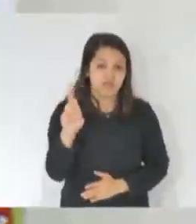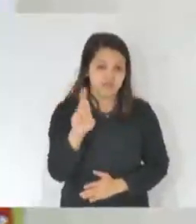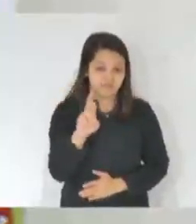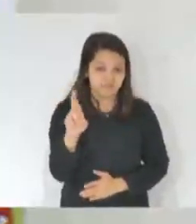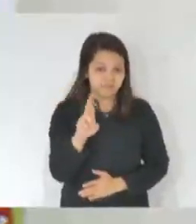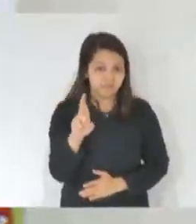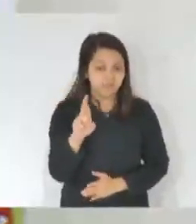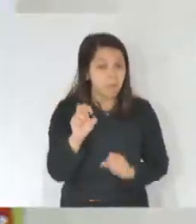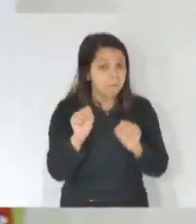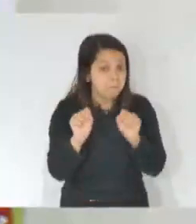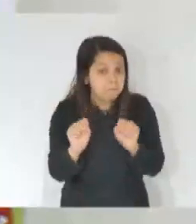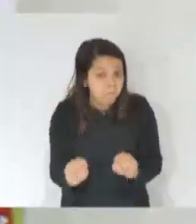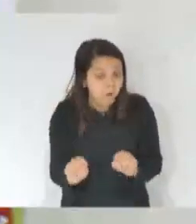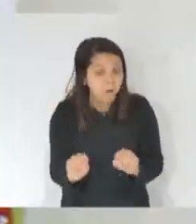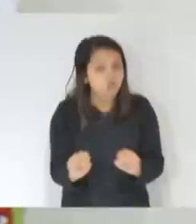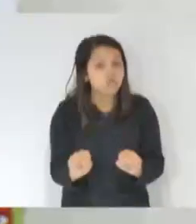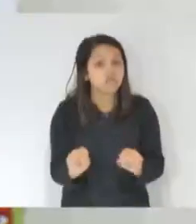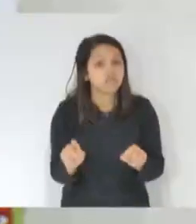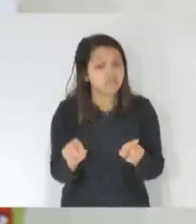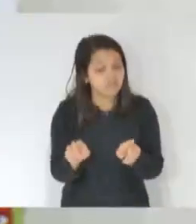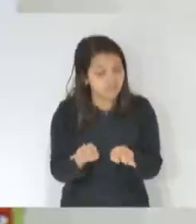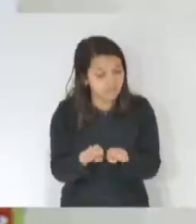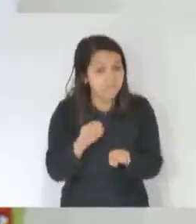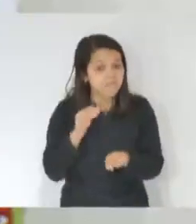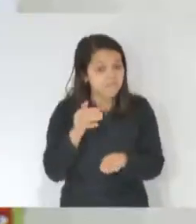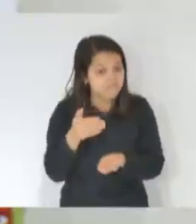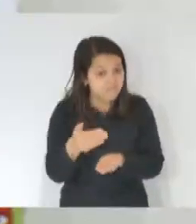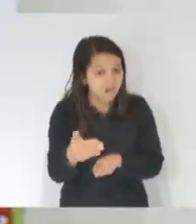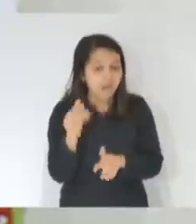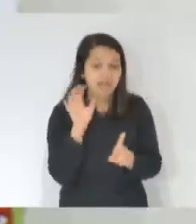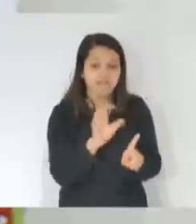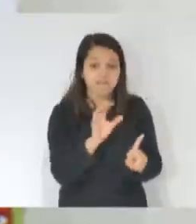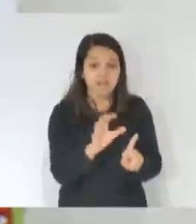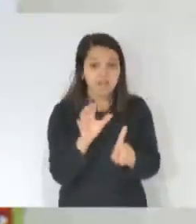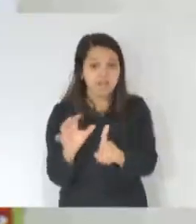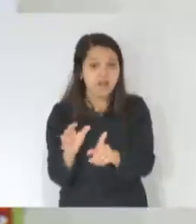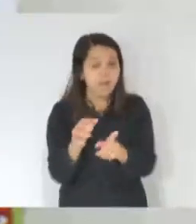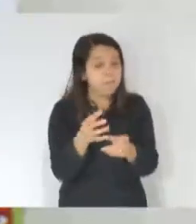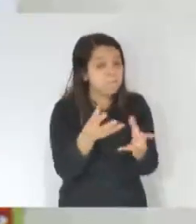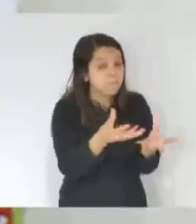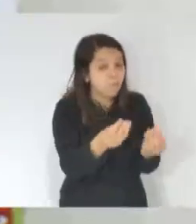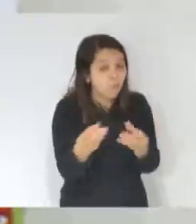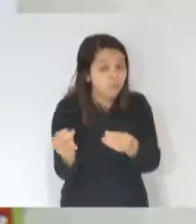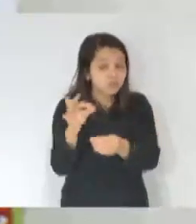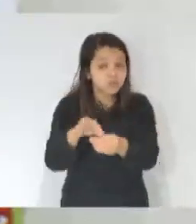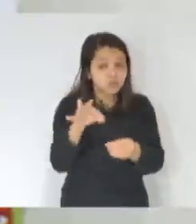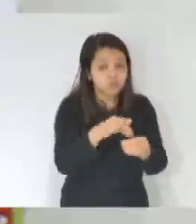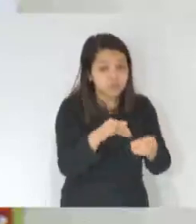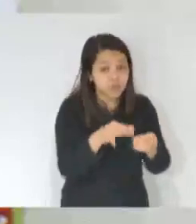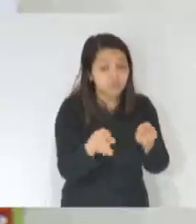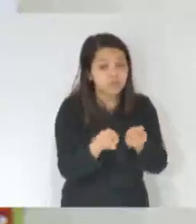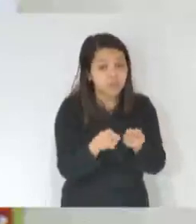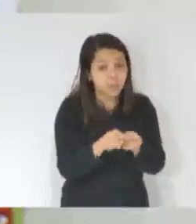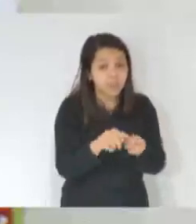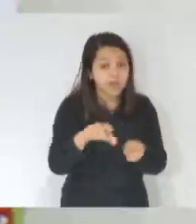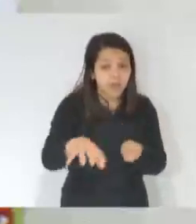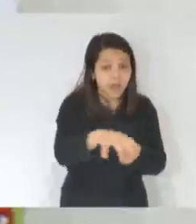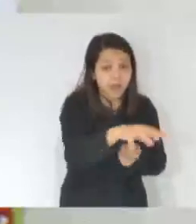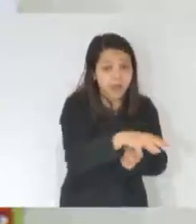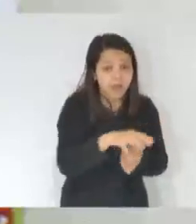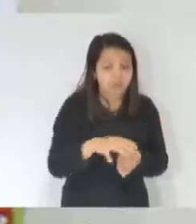vai afetar uma série de instituições e serviços de saúde. Ontem mesmo,